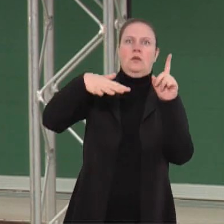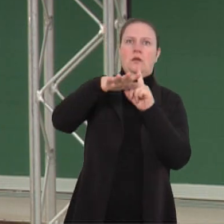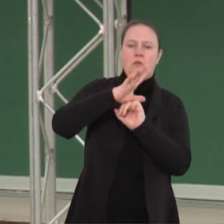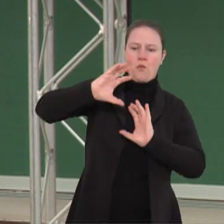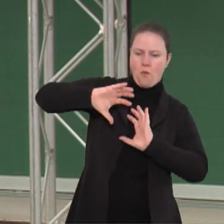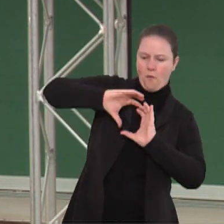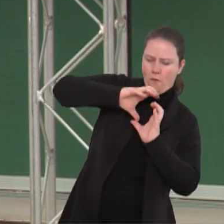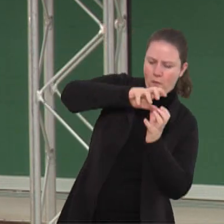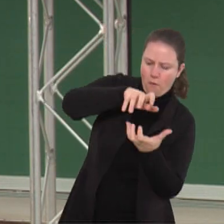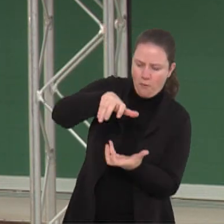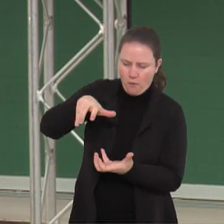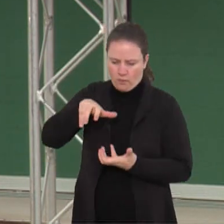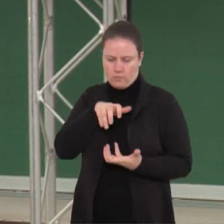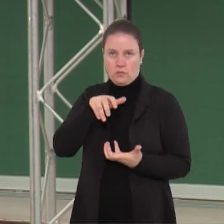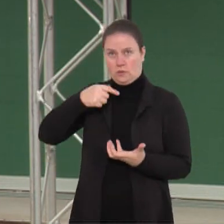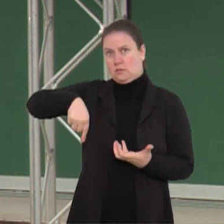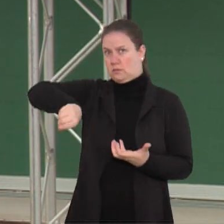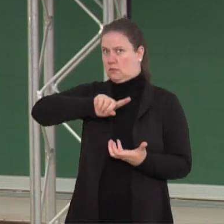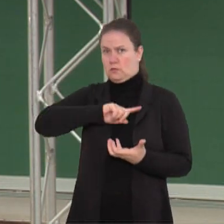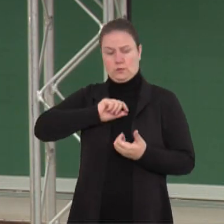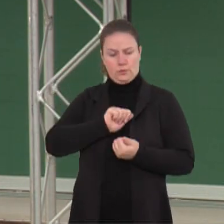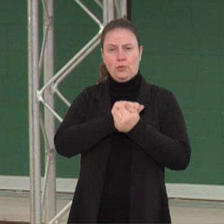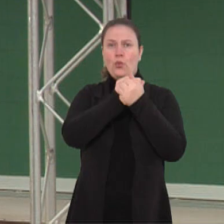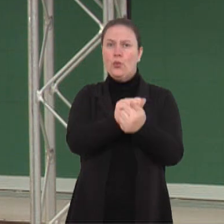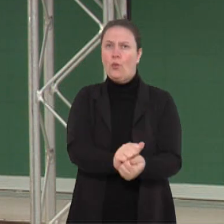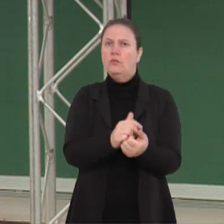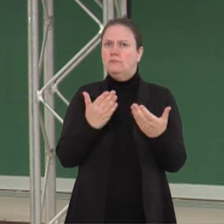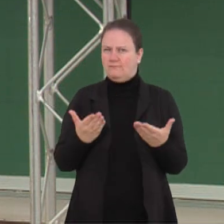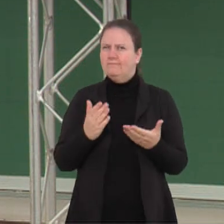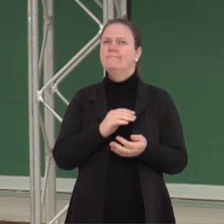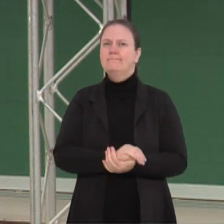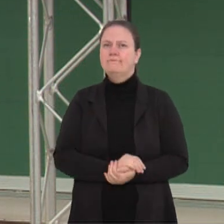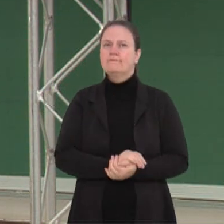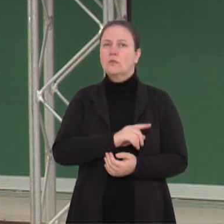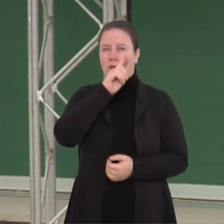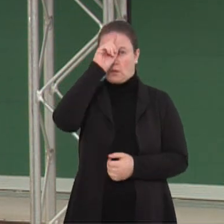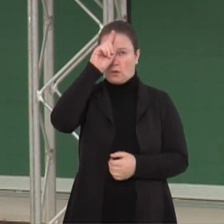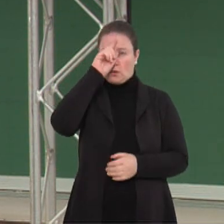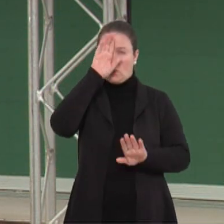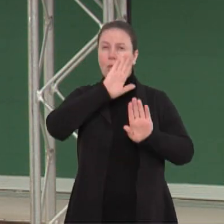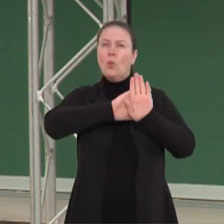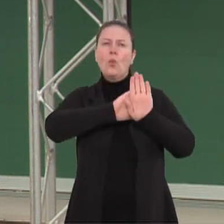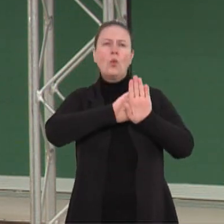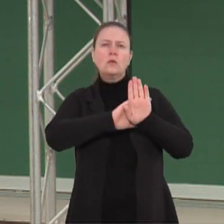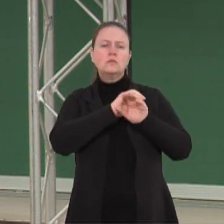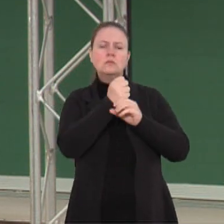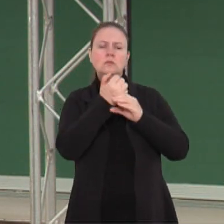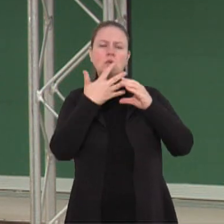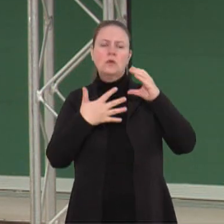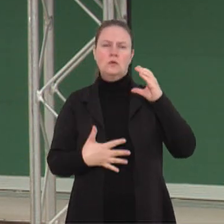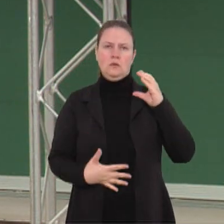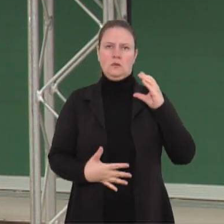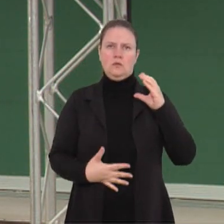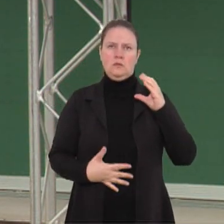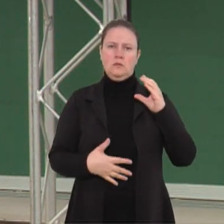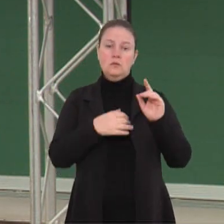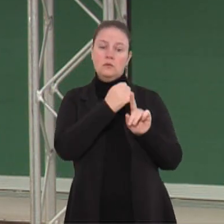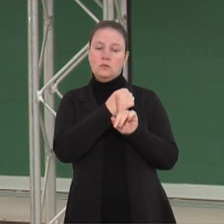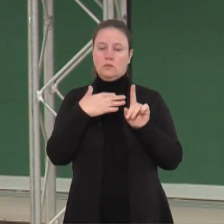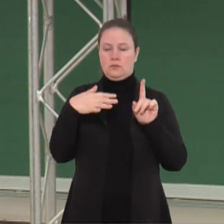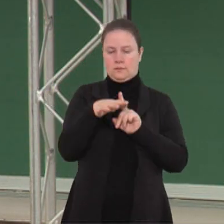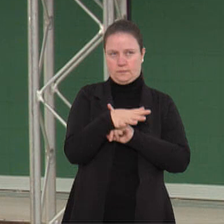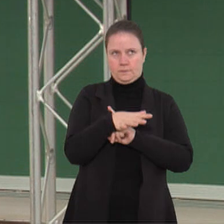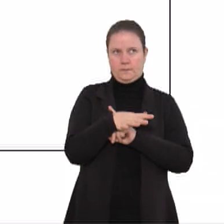Estamos inseridos em tudo isso. Então, a ideologia passa por todo esse aspecto da